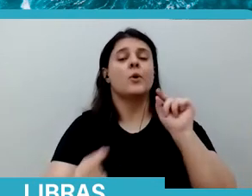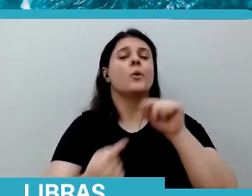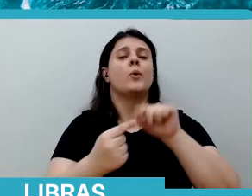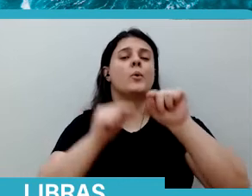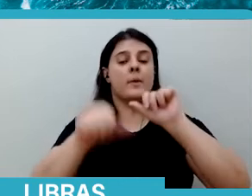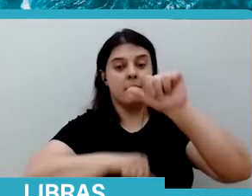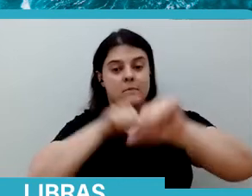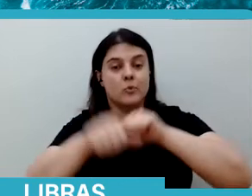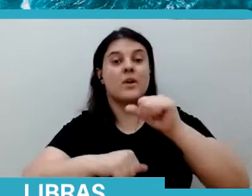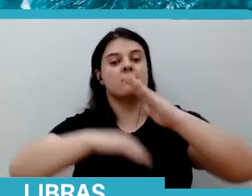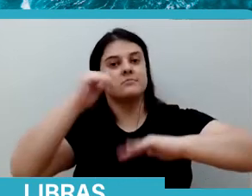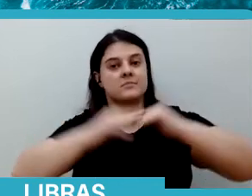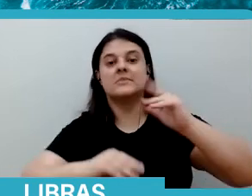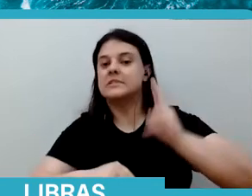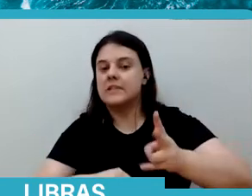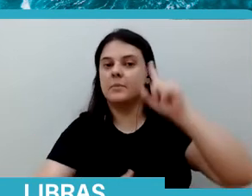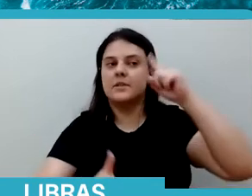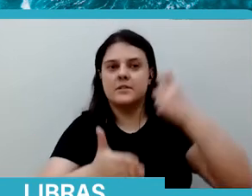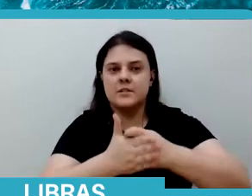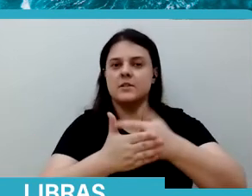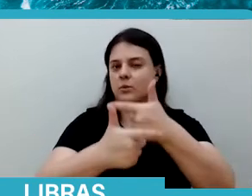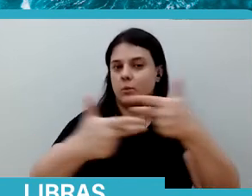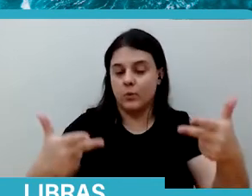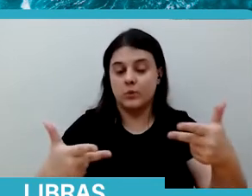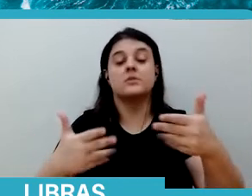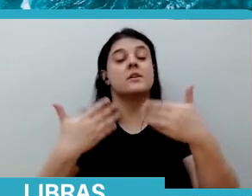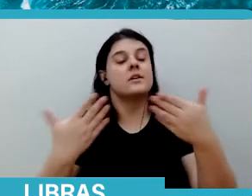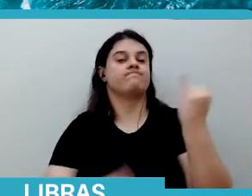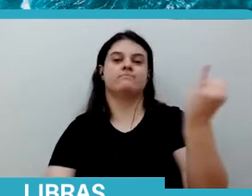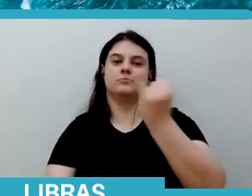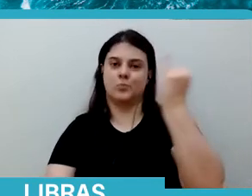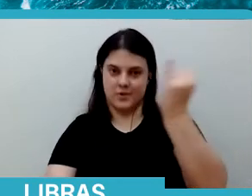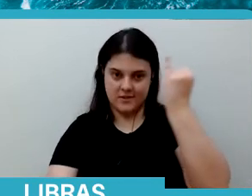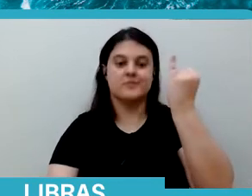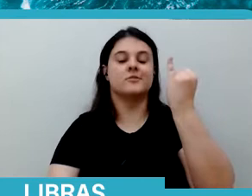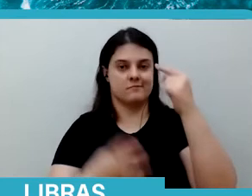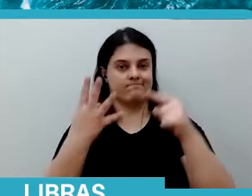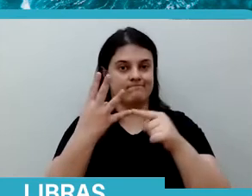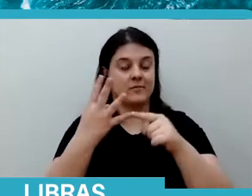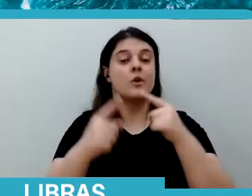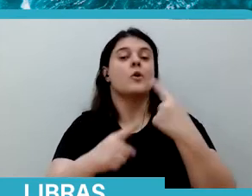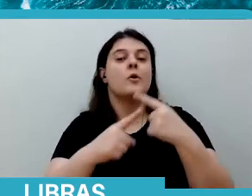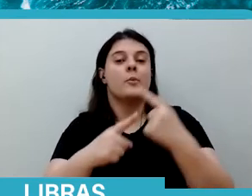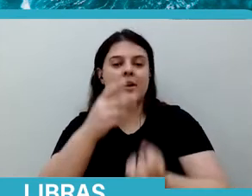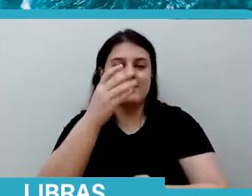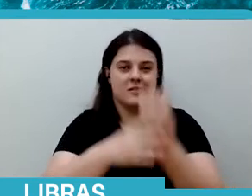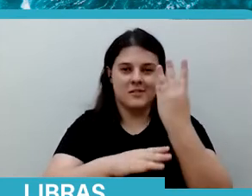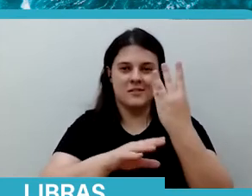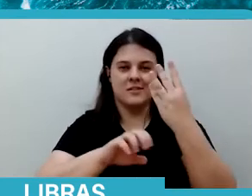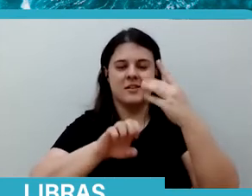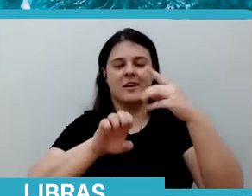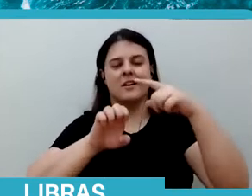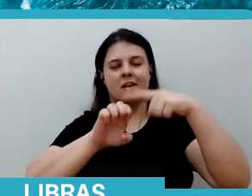se transforma em Ação a cada tomada de decisão e a esse ponto é super importante quando a gente fala de empreender Por